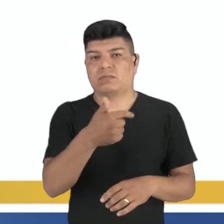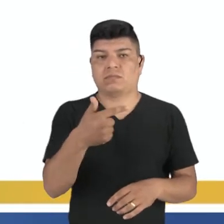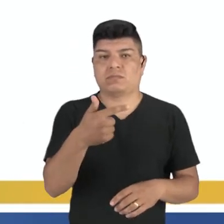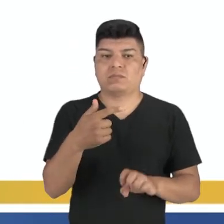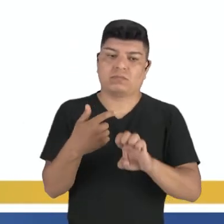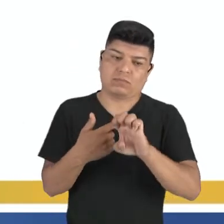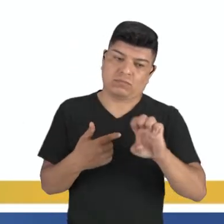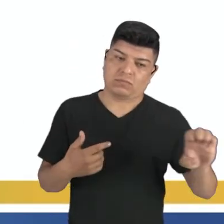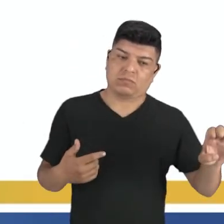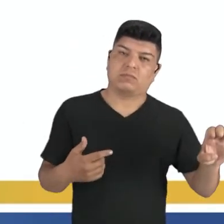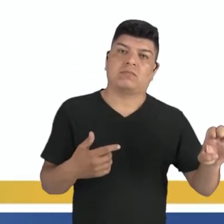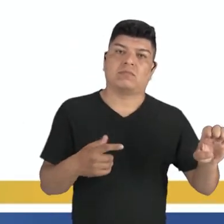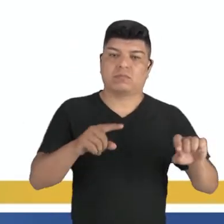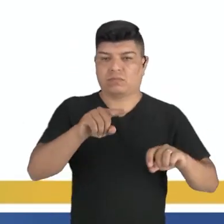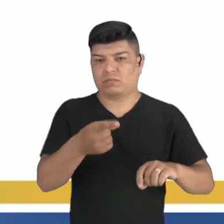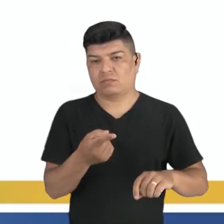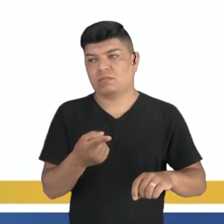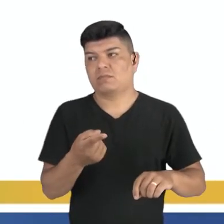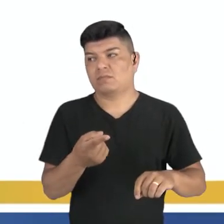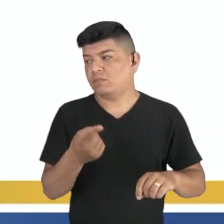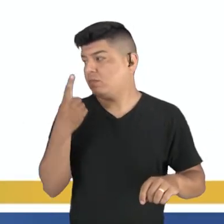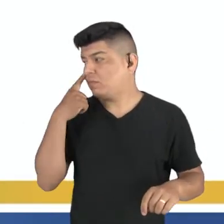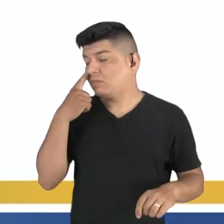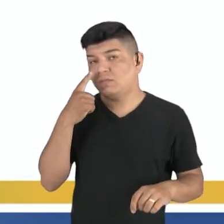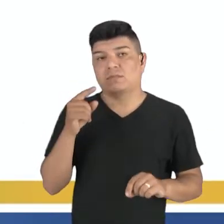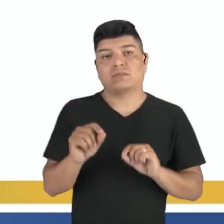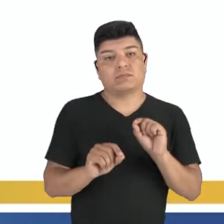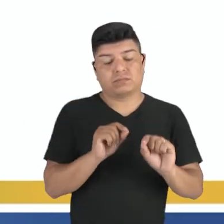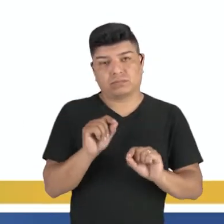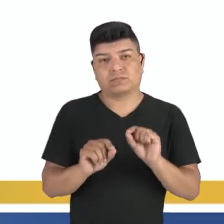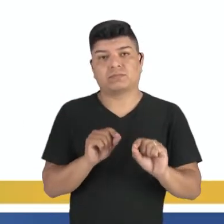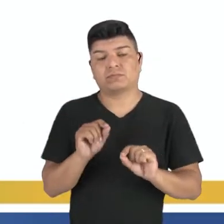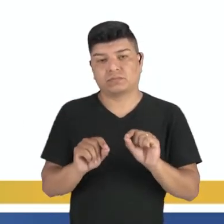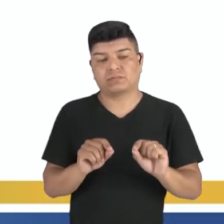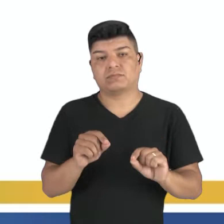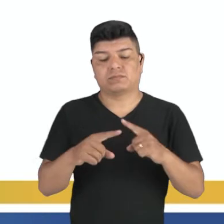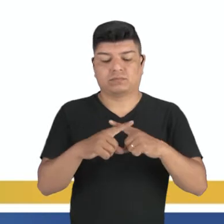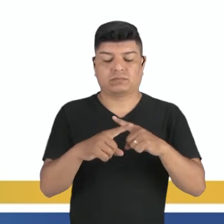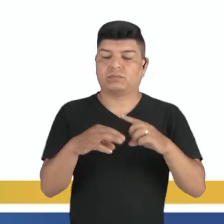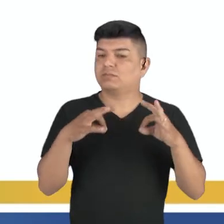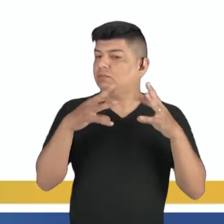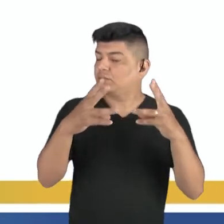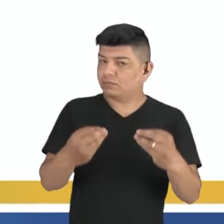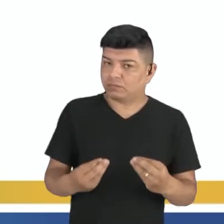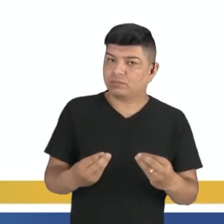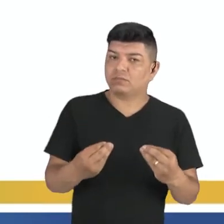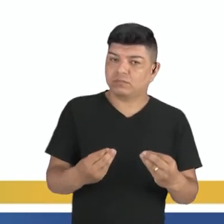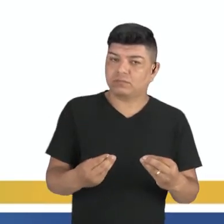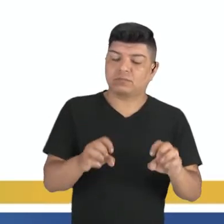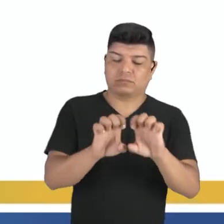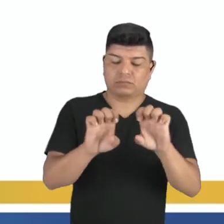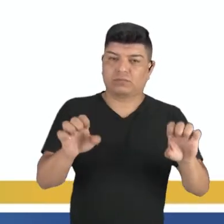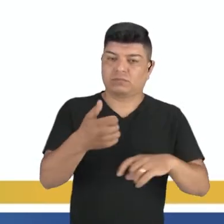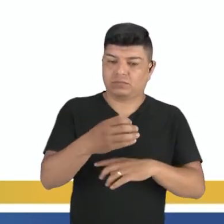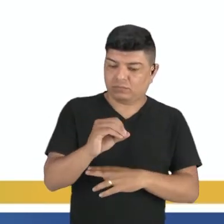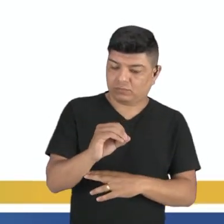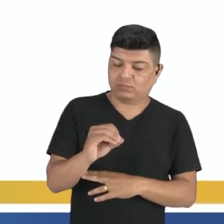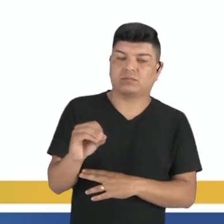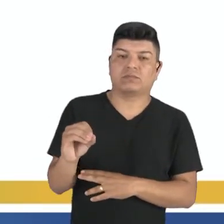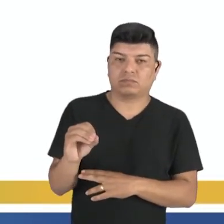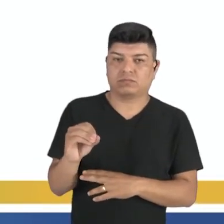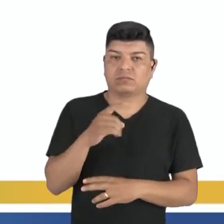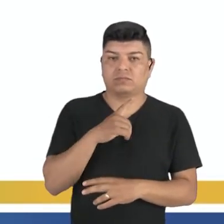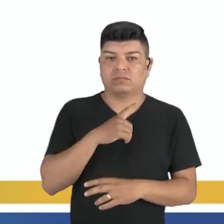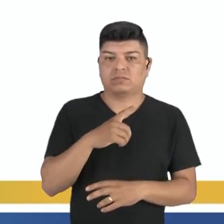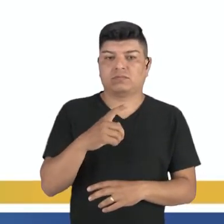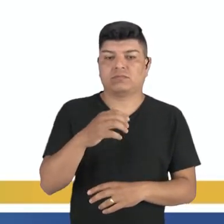fique à esquerda da vírgula. Então, observe aí que, já que nós multiplicamos toda a equação por 100, obtivemos